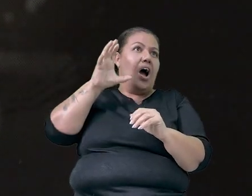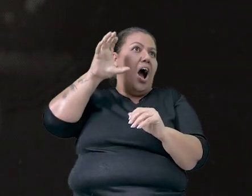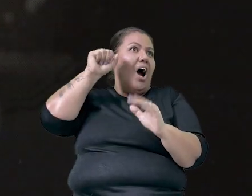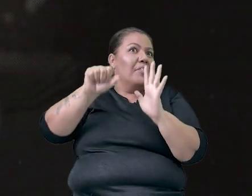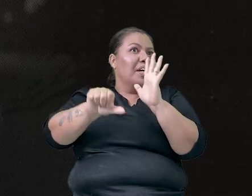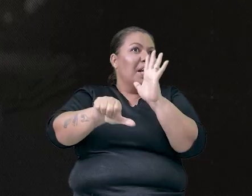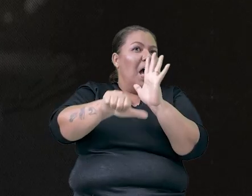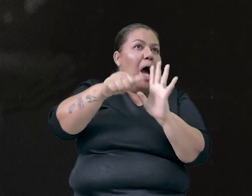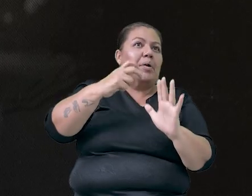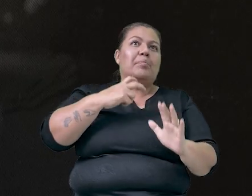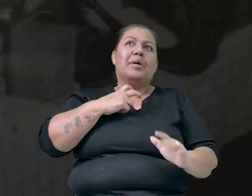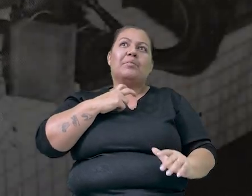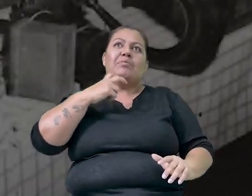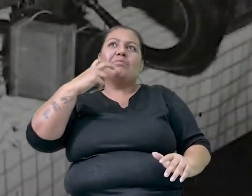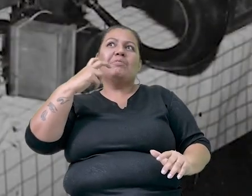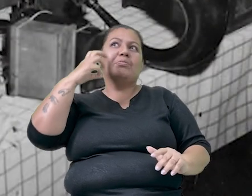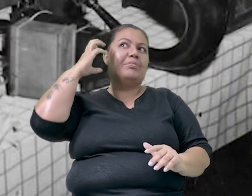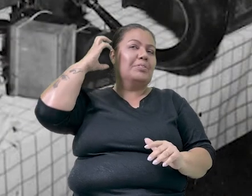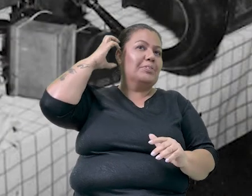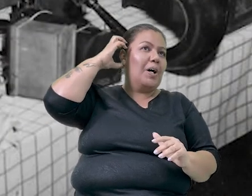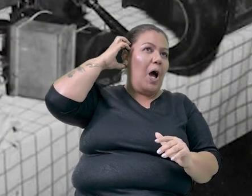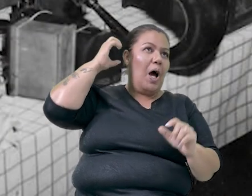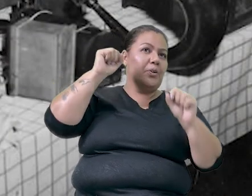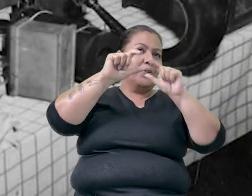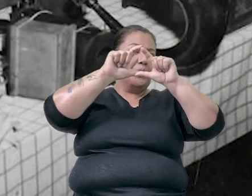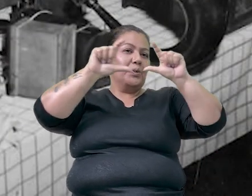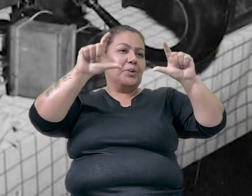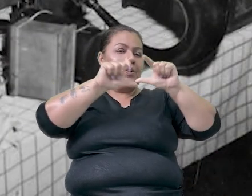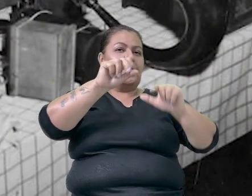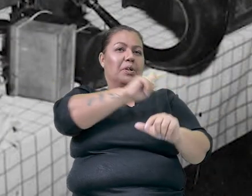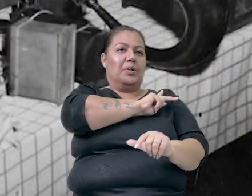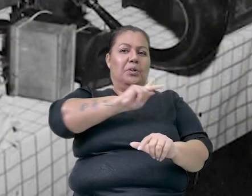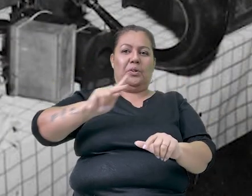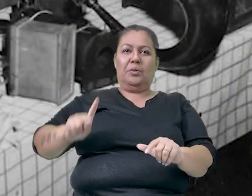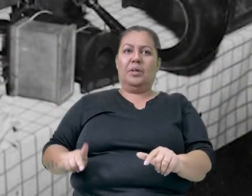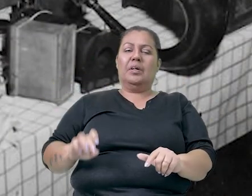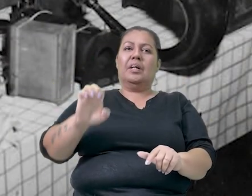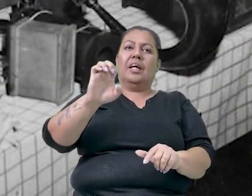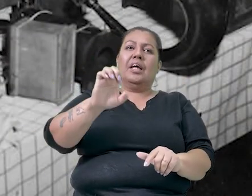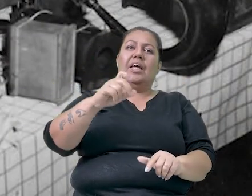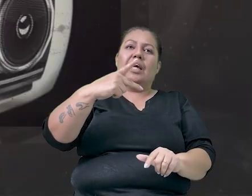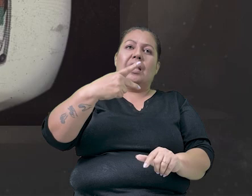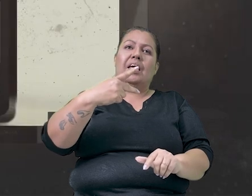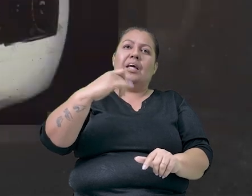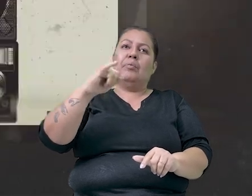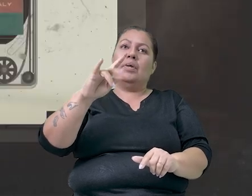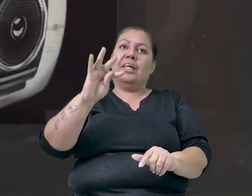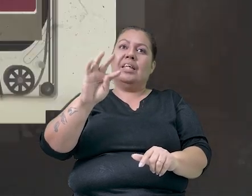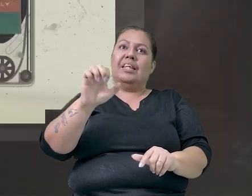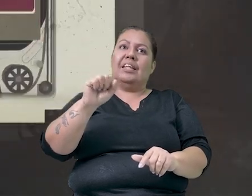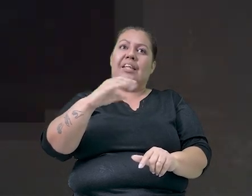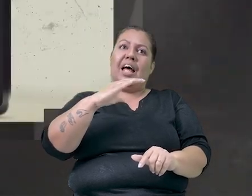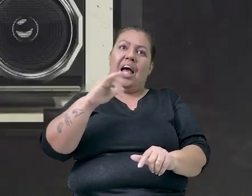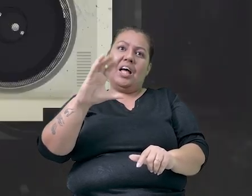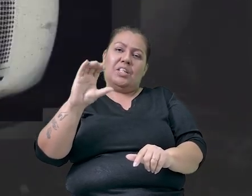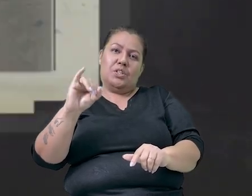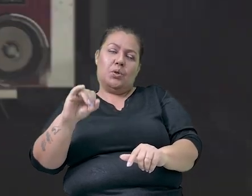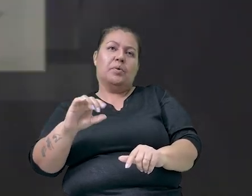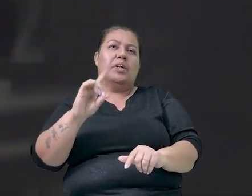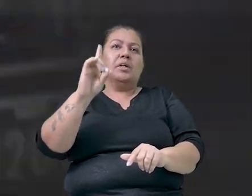ouviram a primeira transmissão de rádio, um discurso do então presidente Epitácio Pessoa. Mas foi a partir